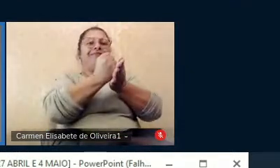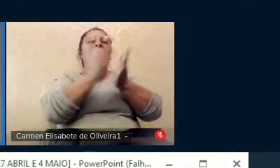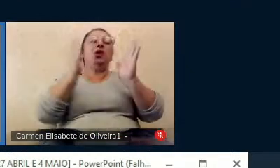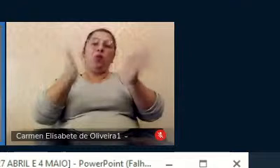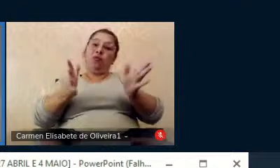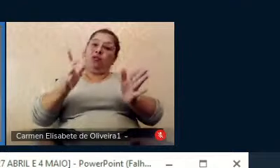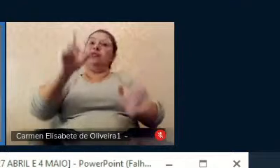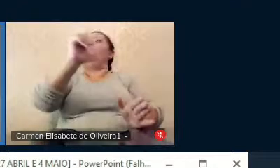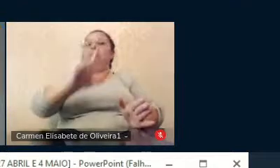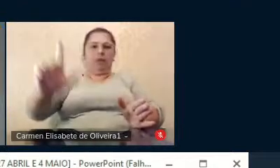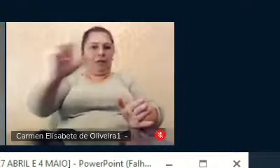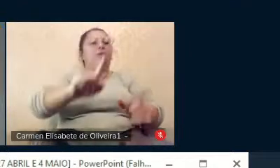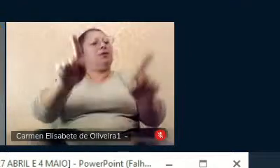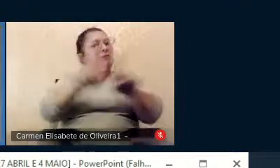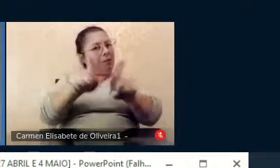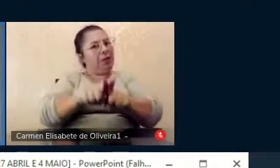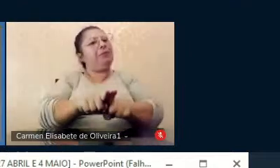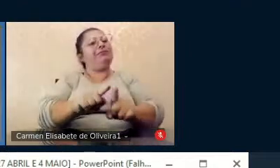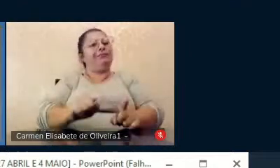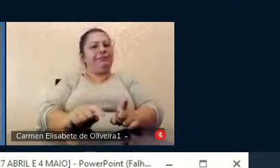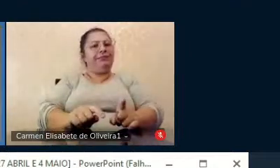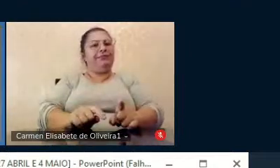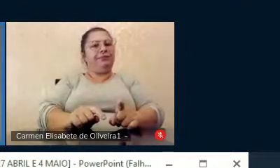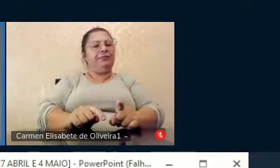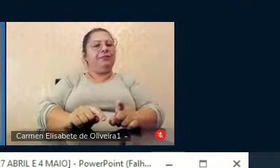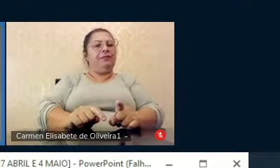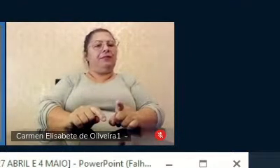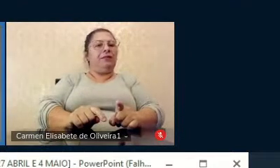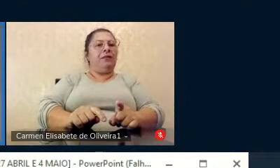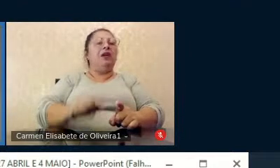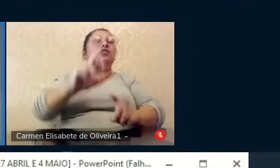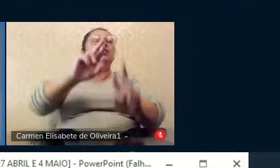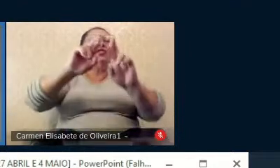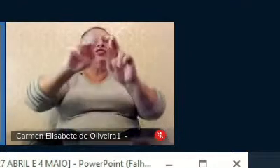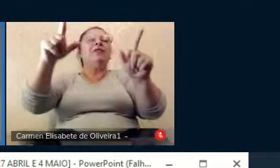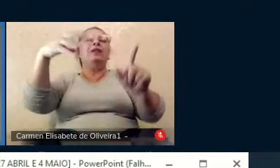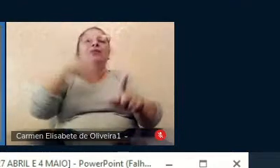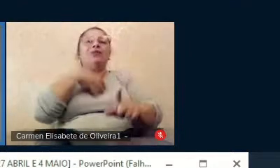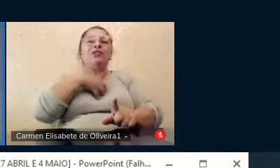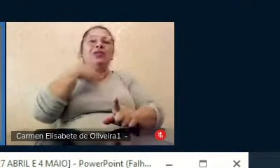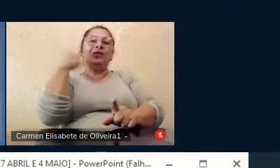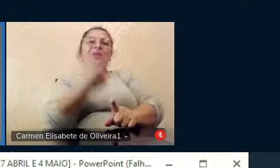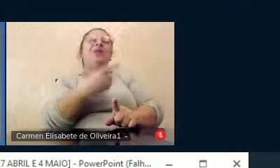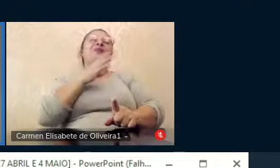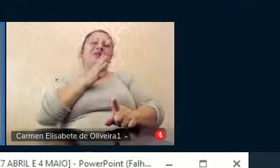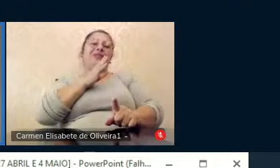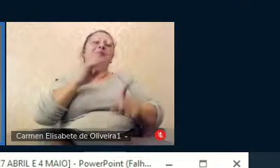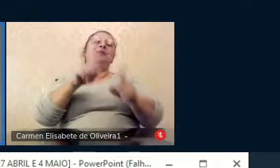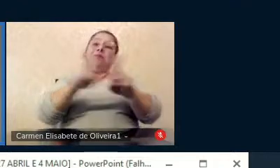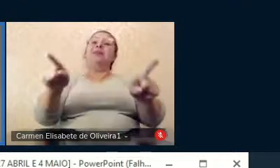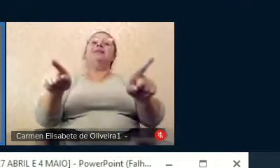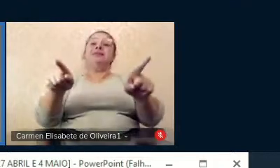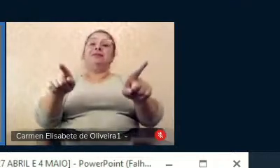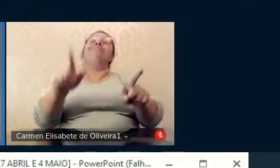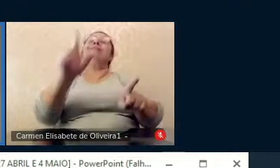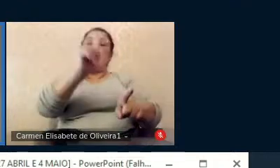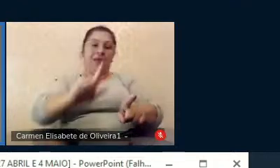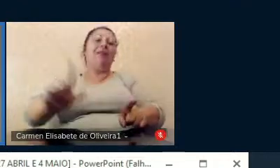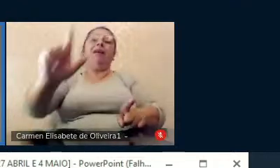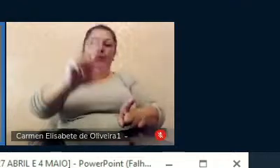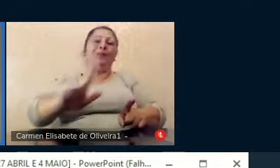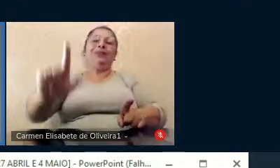considerados literatura. Diferente da forma como nós conhecemos hoje, mas também, né, considerado